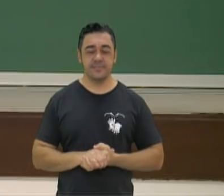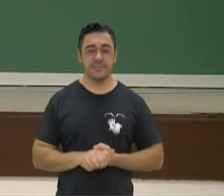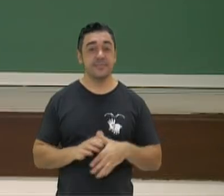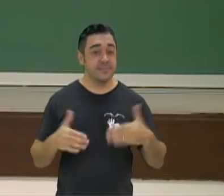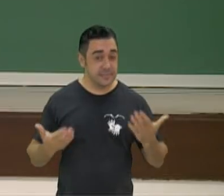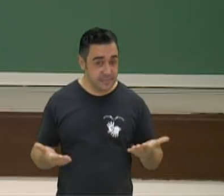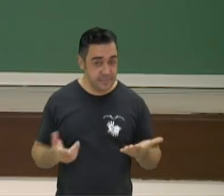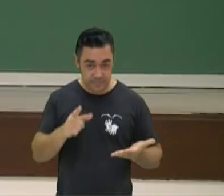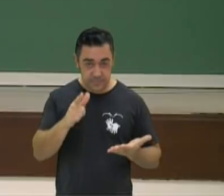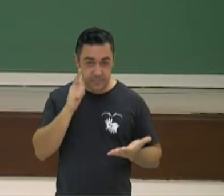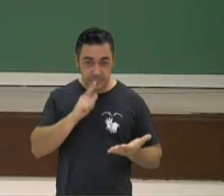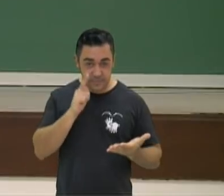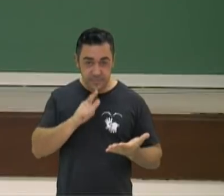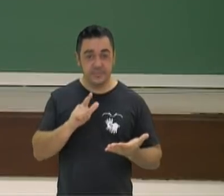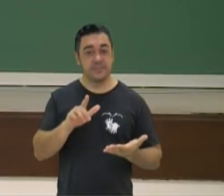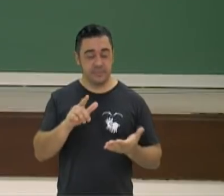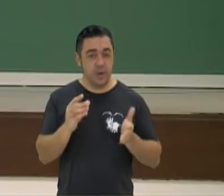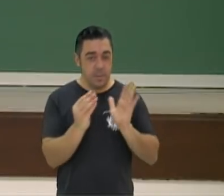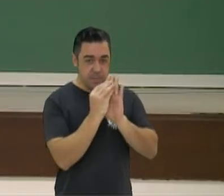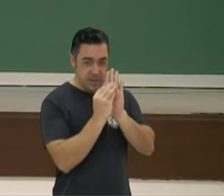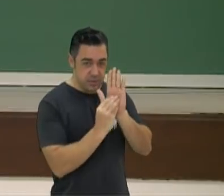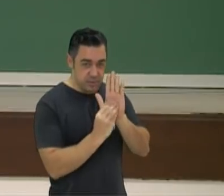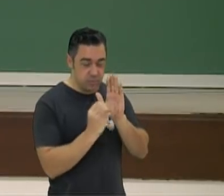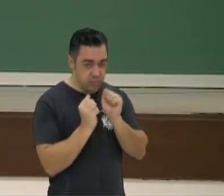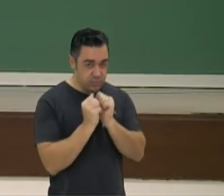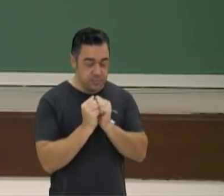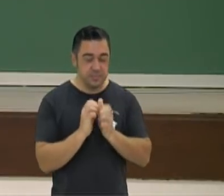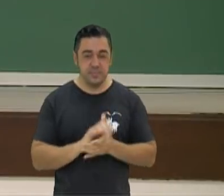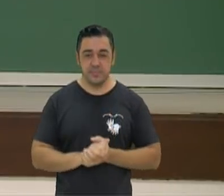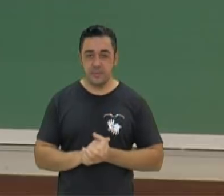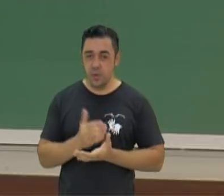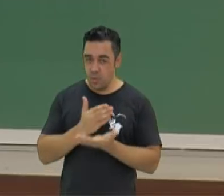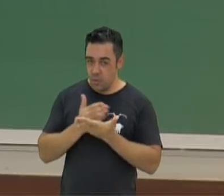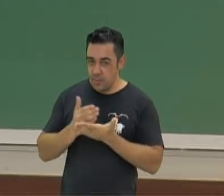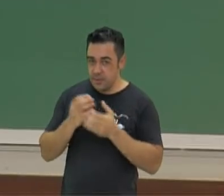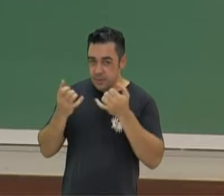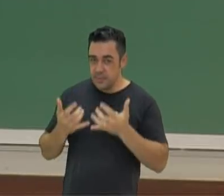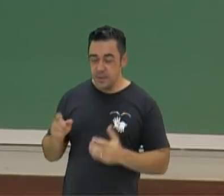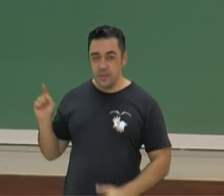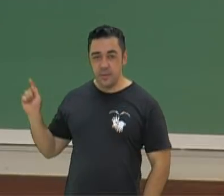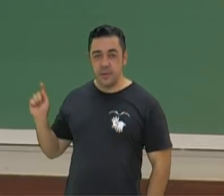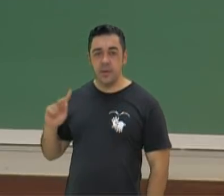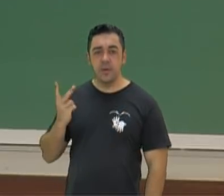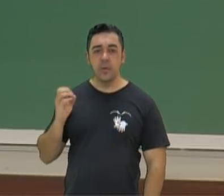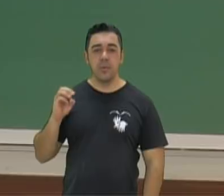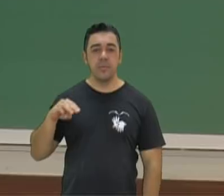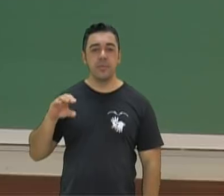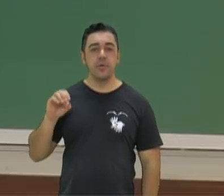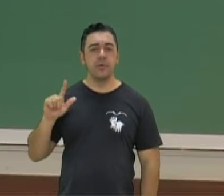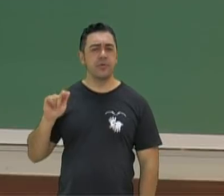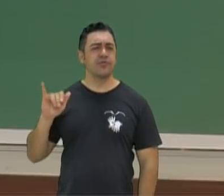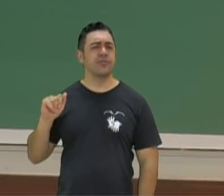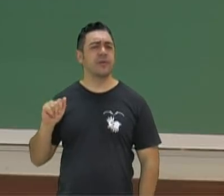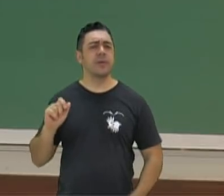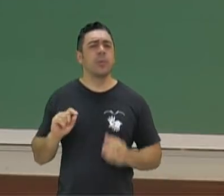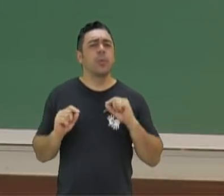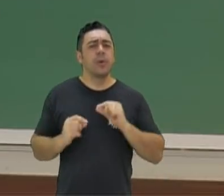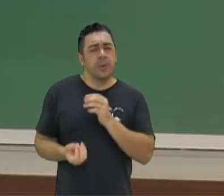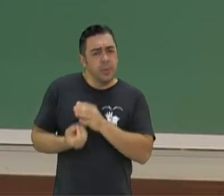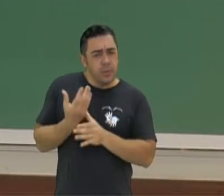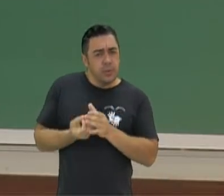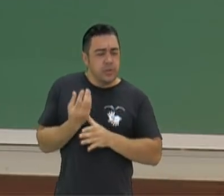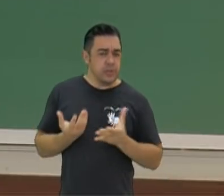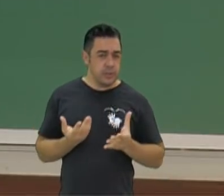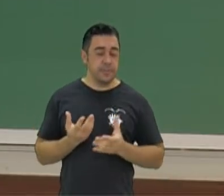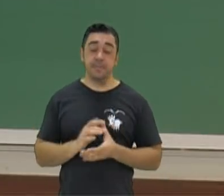E aí, gente, vocês conseguiram? Vamos preencher junto, então? Então, olha só, vamos começar então com homologia aqui. Qual que é a origem das estruturas